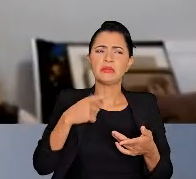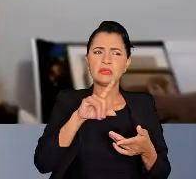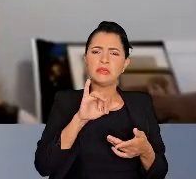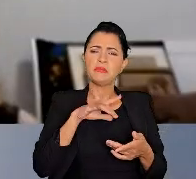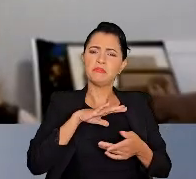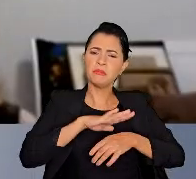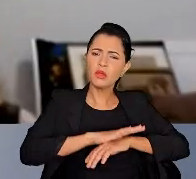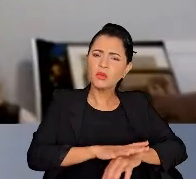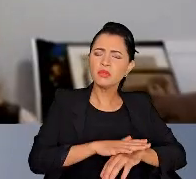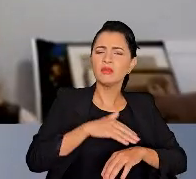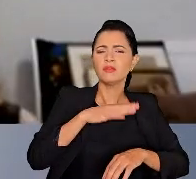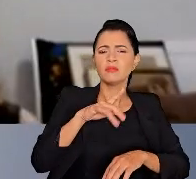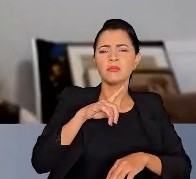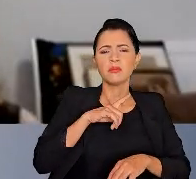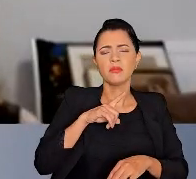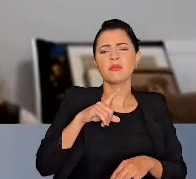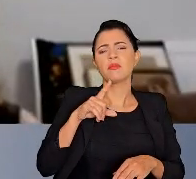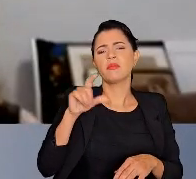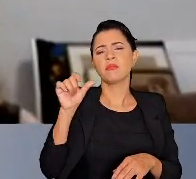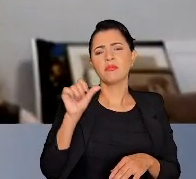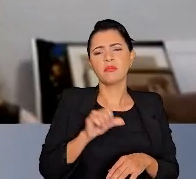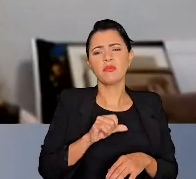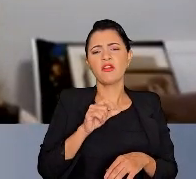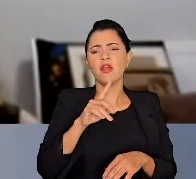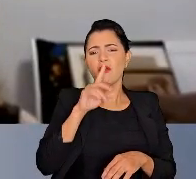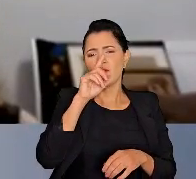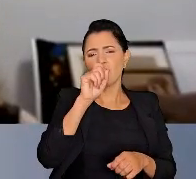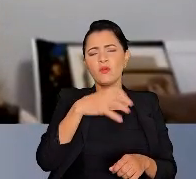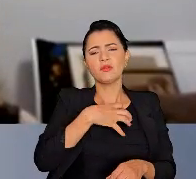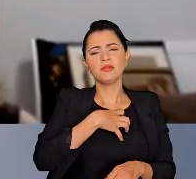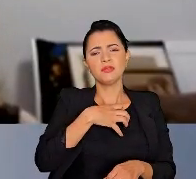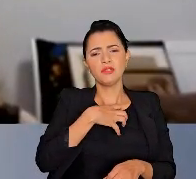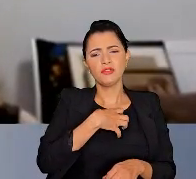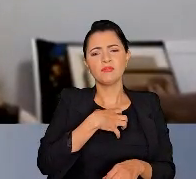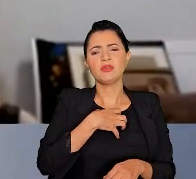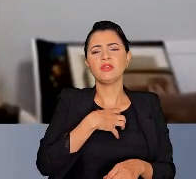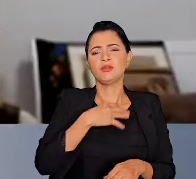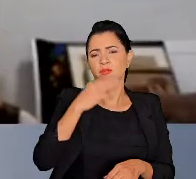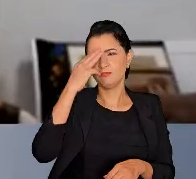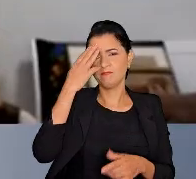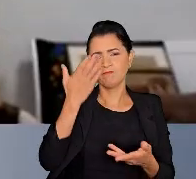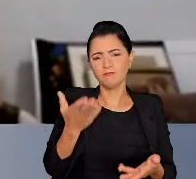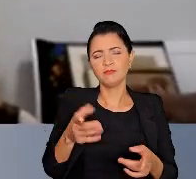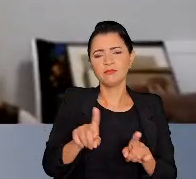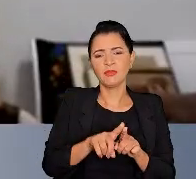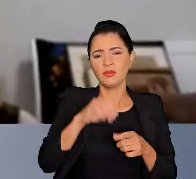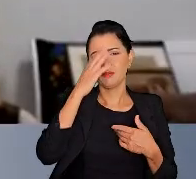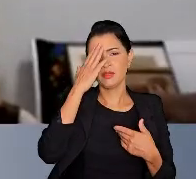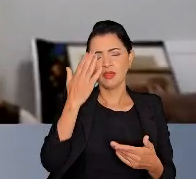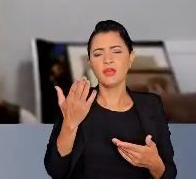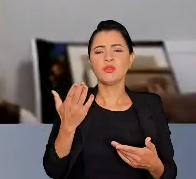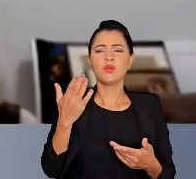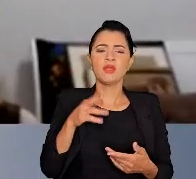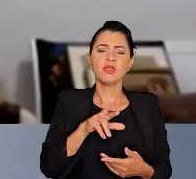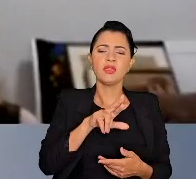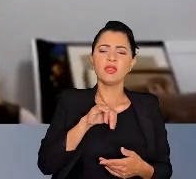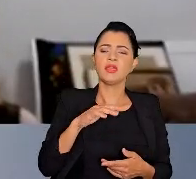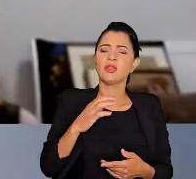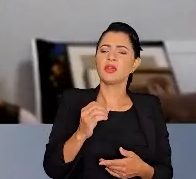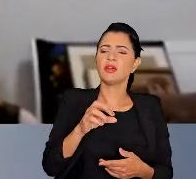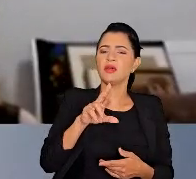sim, mais fica forte o sentimento em mim. Obrigada. E o Ricardo